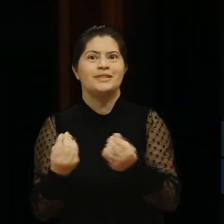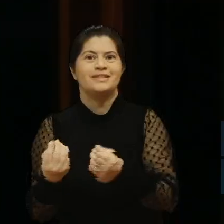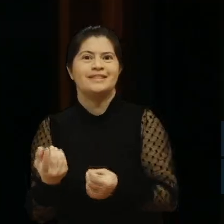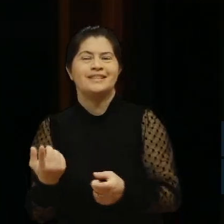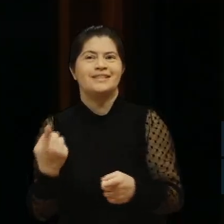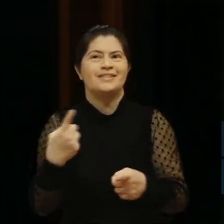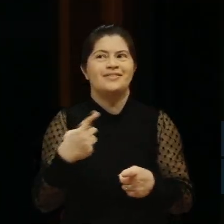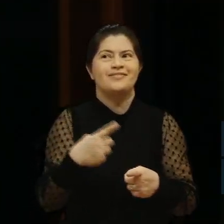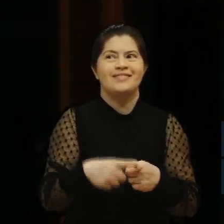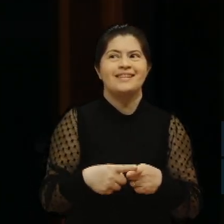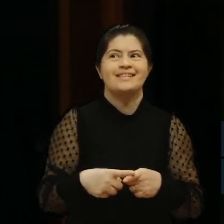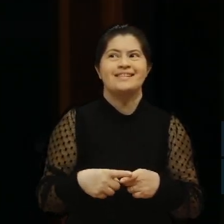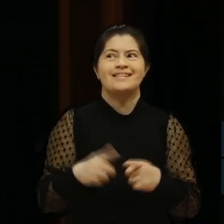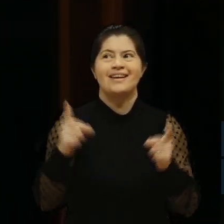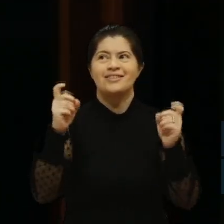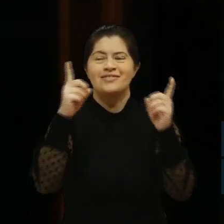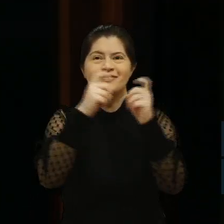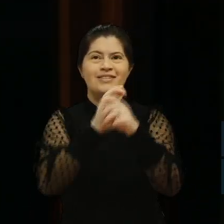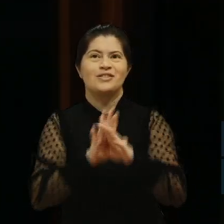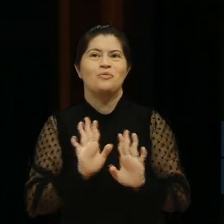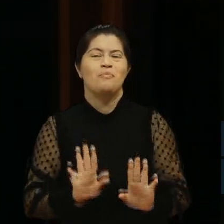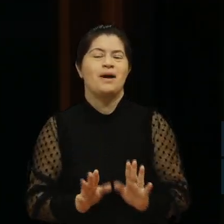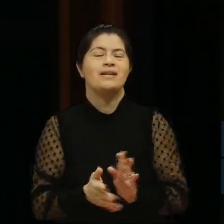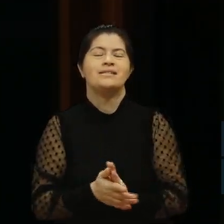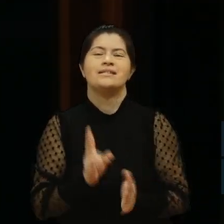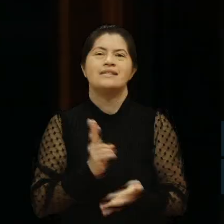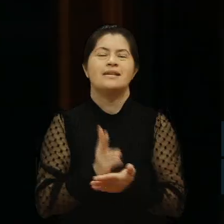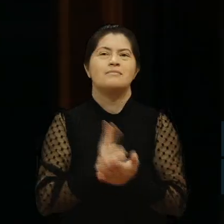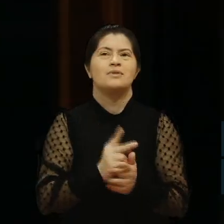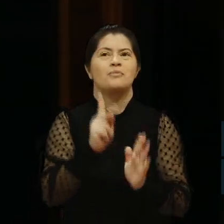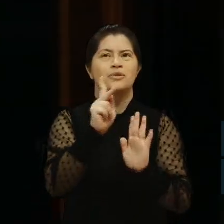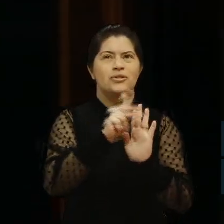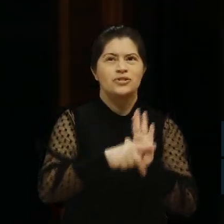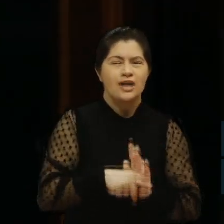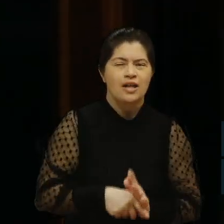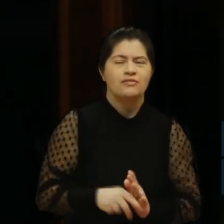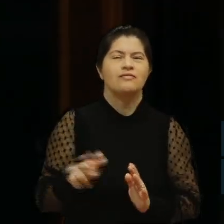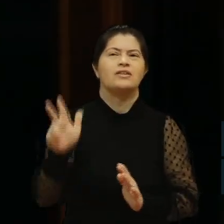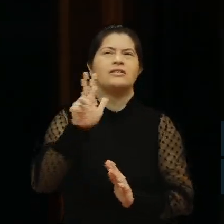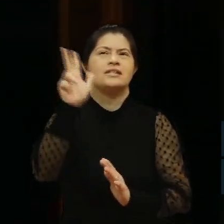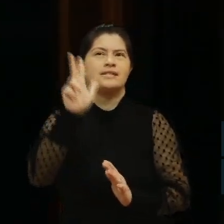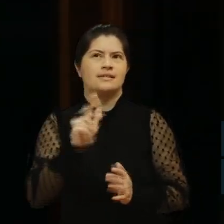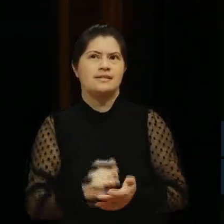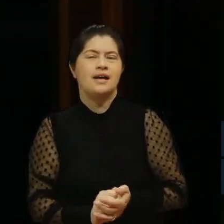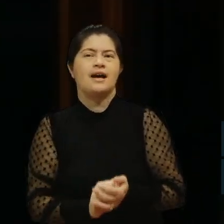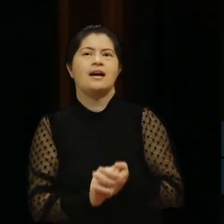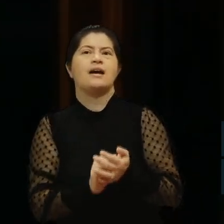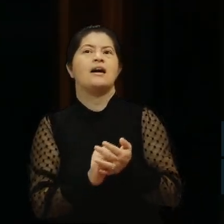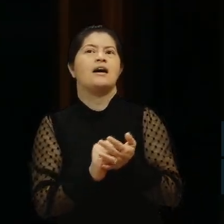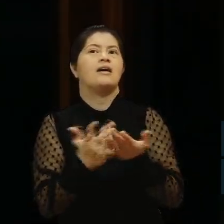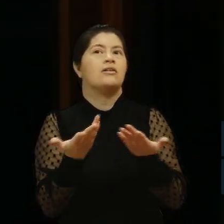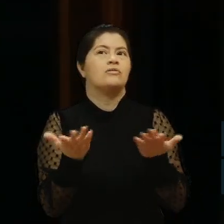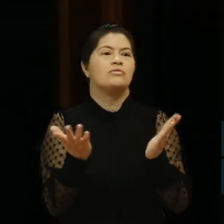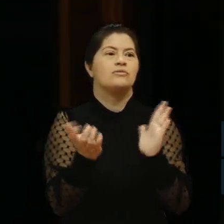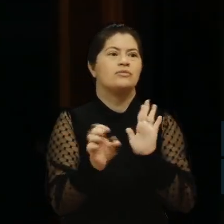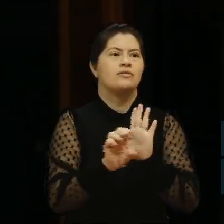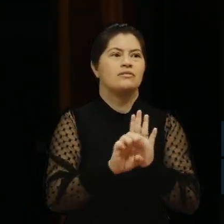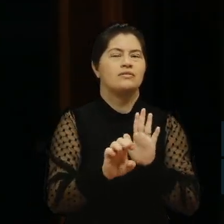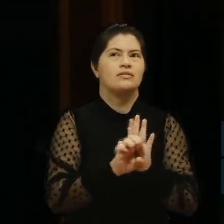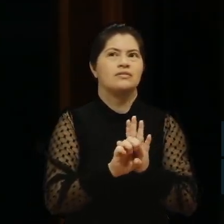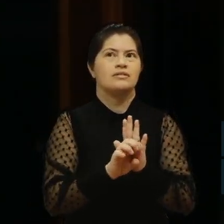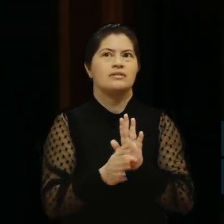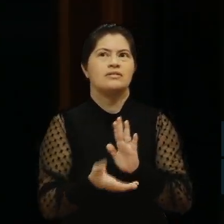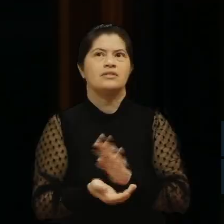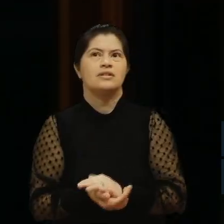caro, mas eu sempre que vier um projeto de lei no sentido de valorizar os evangélicos, e tenho vários amigos